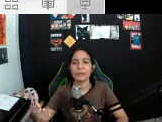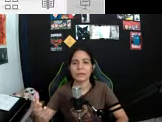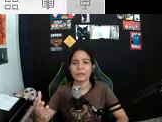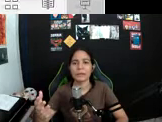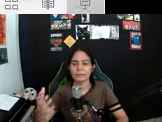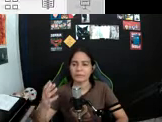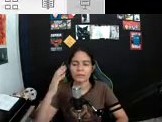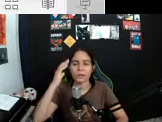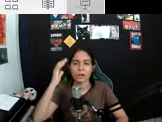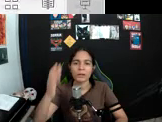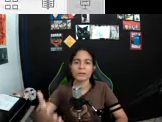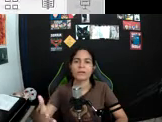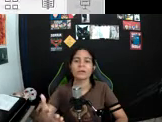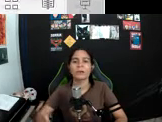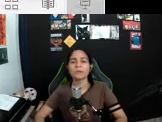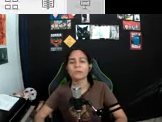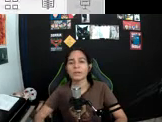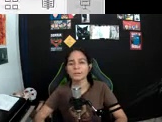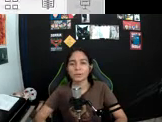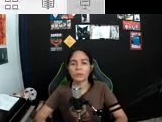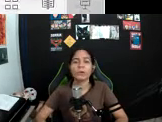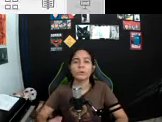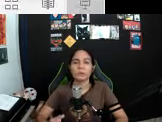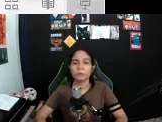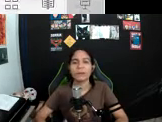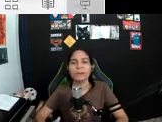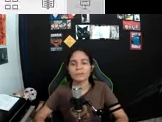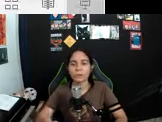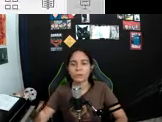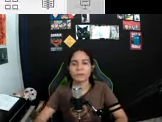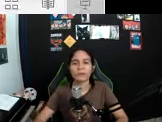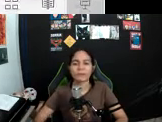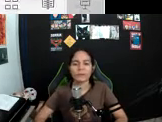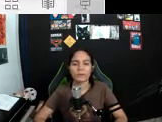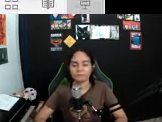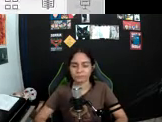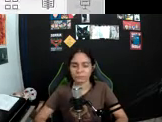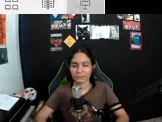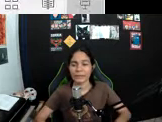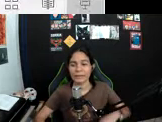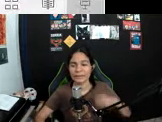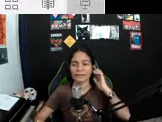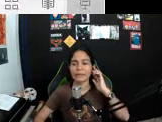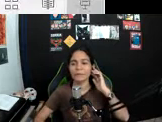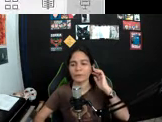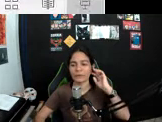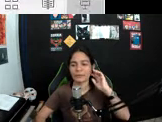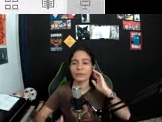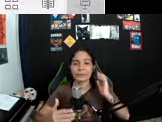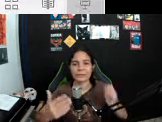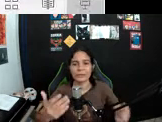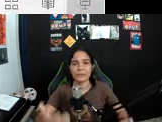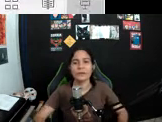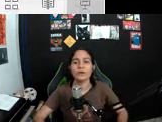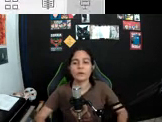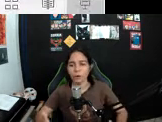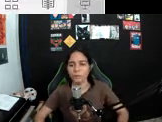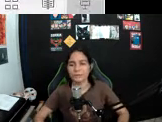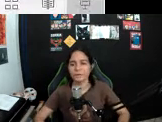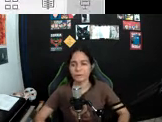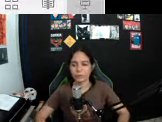criatura? Né? Se toca, se coloca no lugar do outro. Tudo bem, sua profissão ali é trazer informação, mas